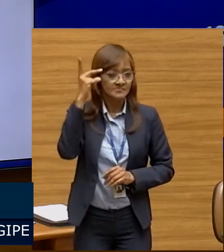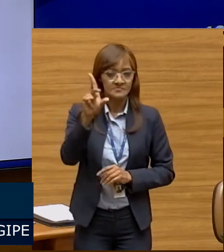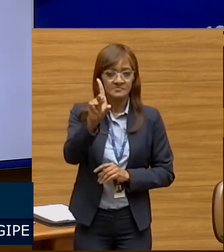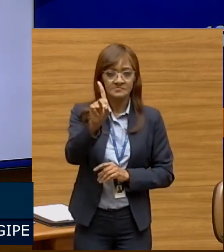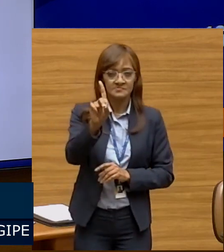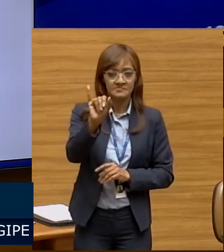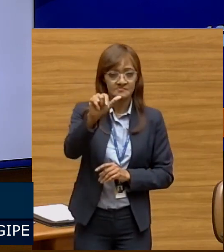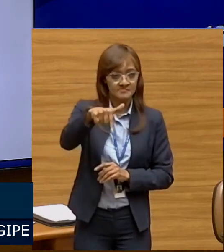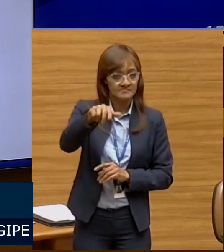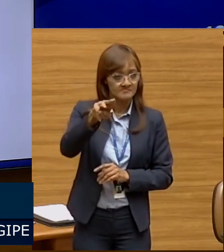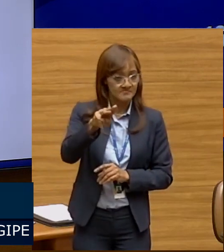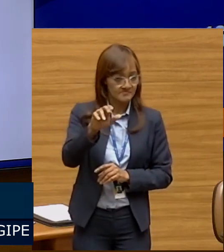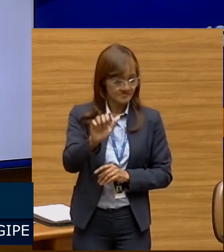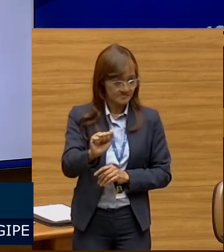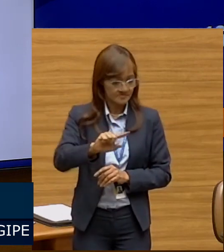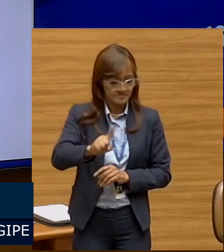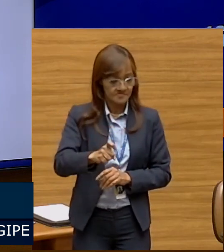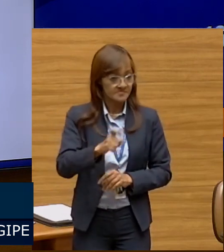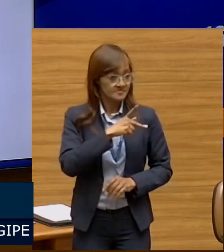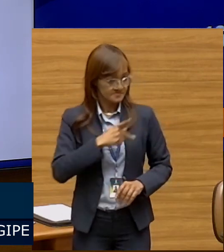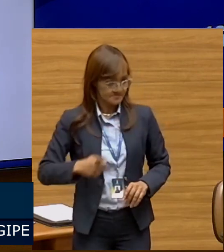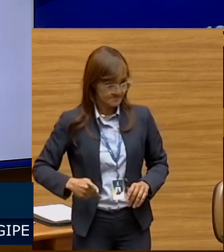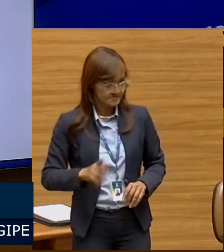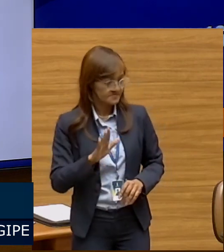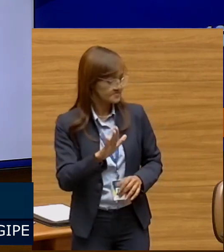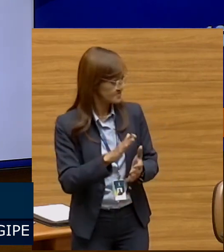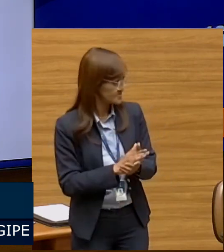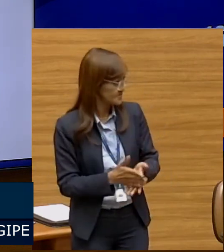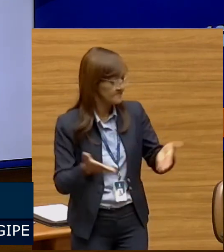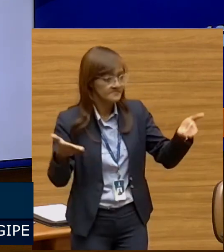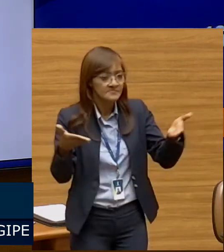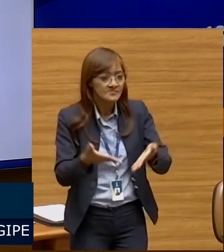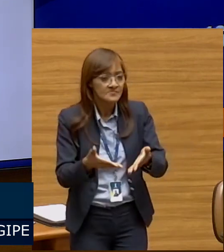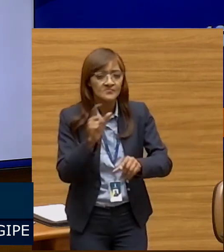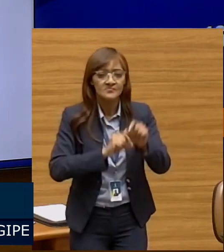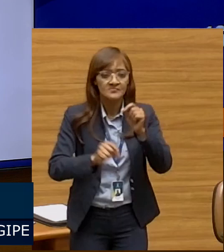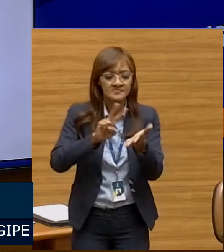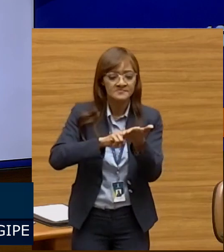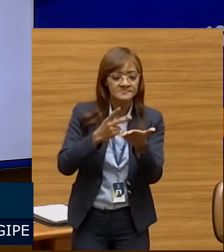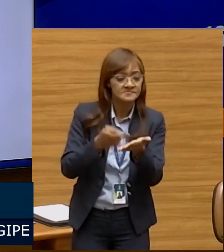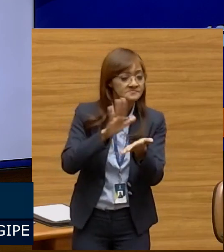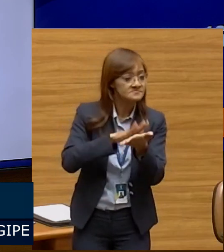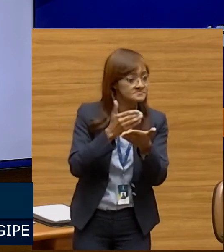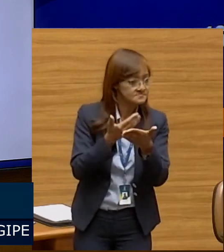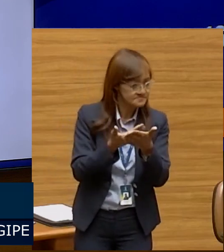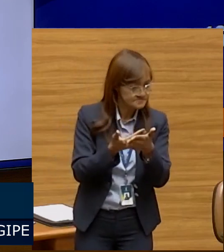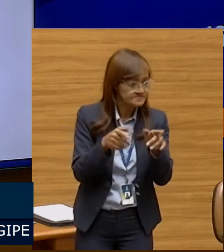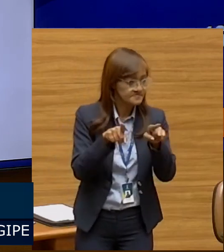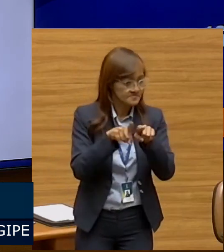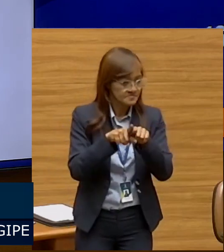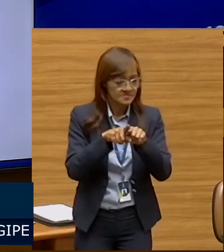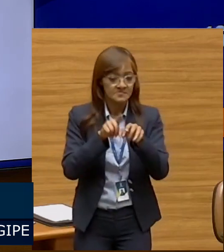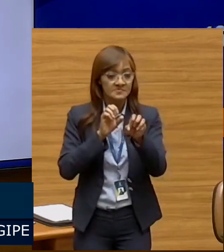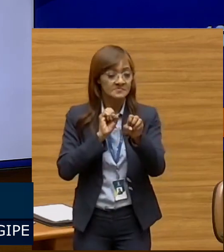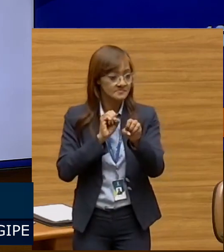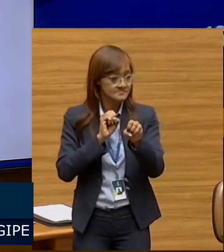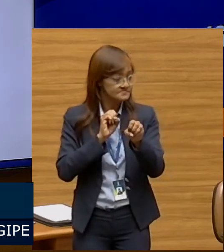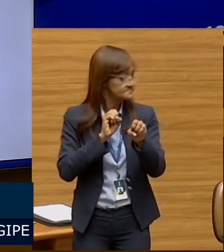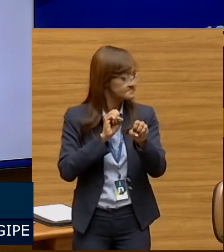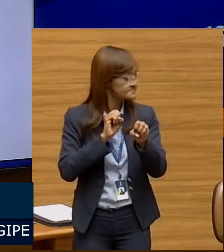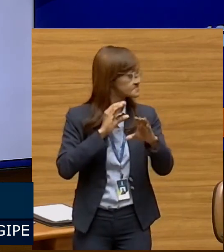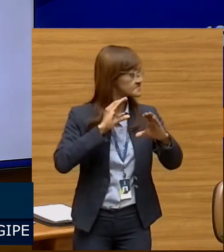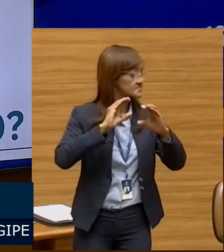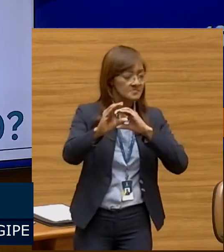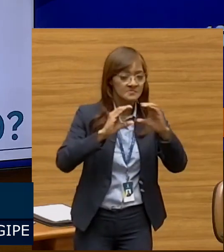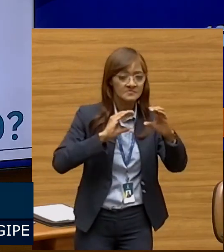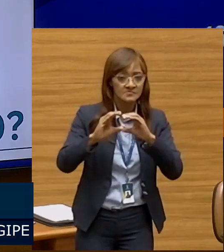por recorte aqui da Lei Brasileira de Inclusão, que fala do tradutor na educação e do tradutor na comunicação. A gente começa a ver